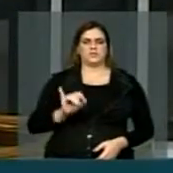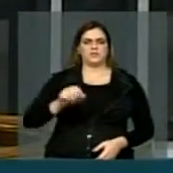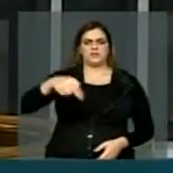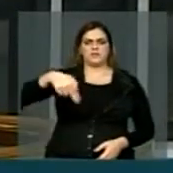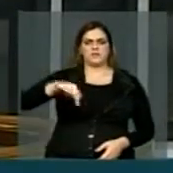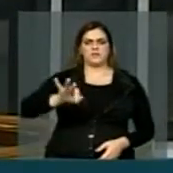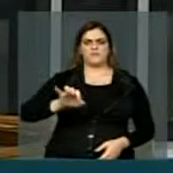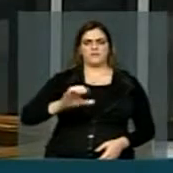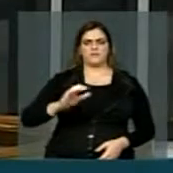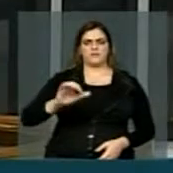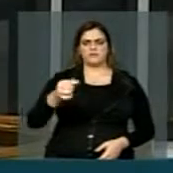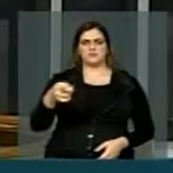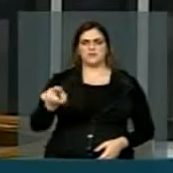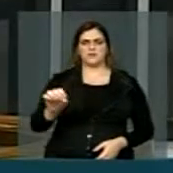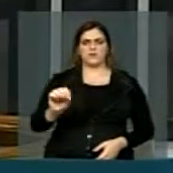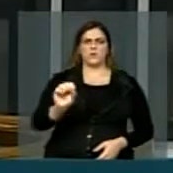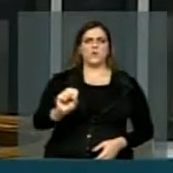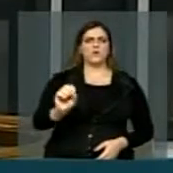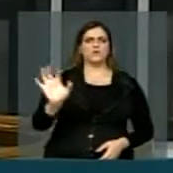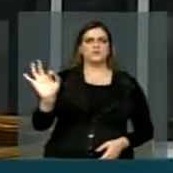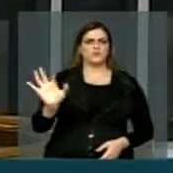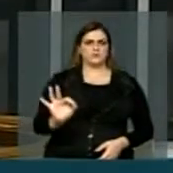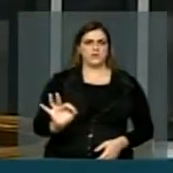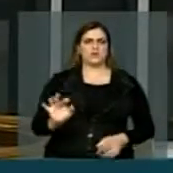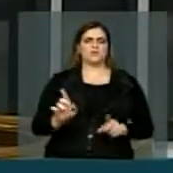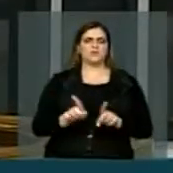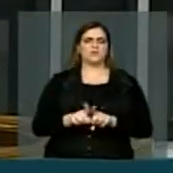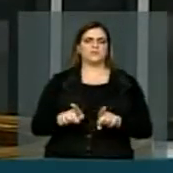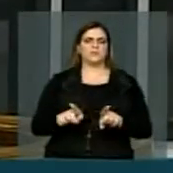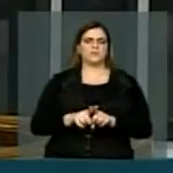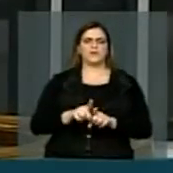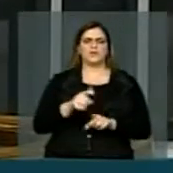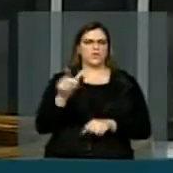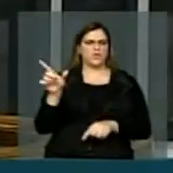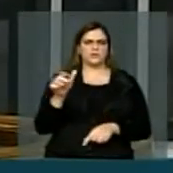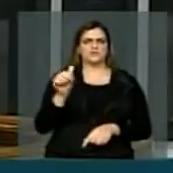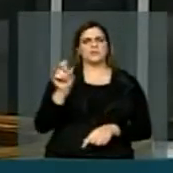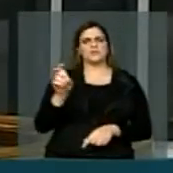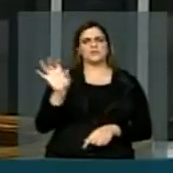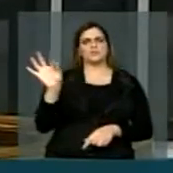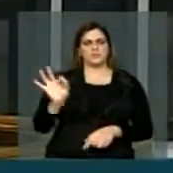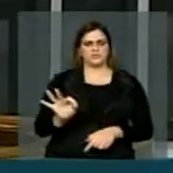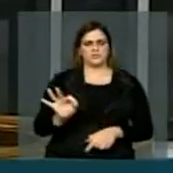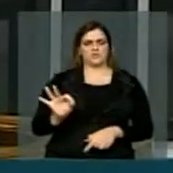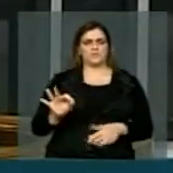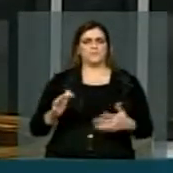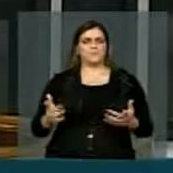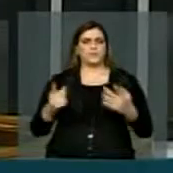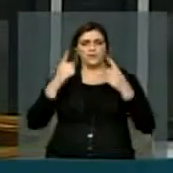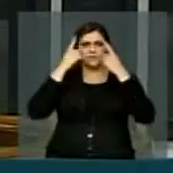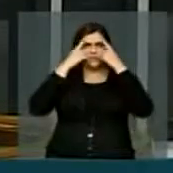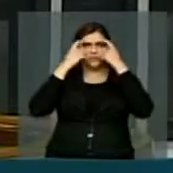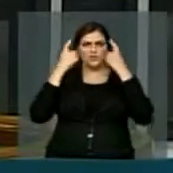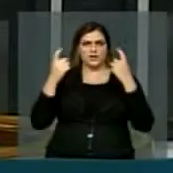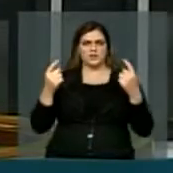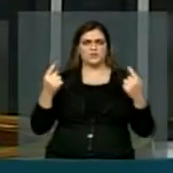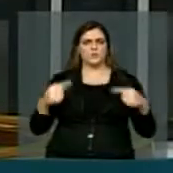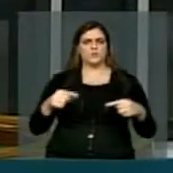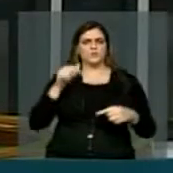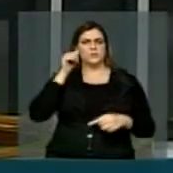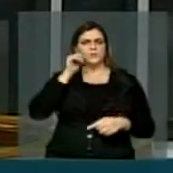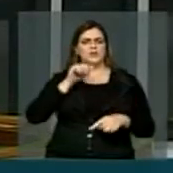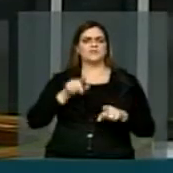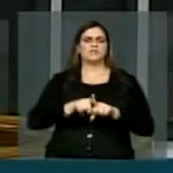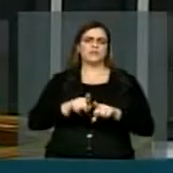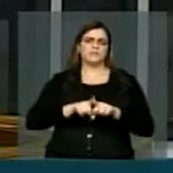sepsemias, 8%, e outras causas, 15%. A violência contra a mulher é outro fator